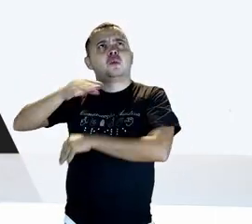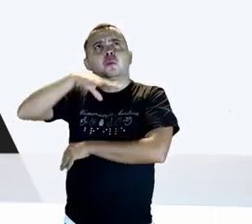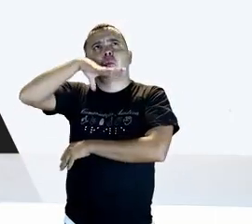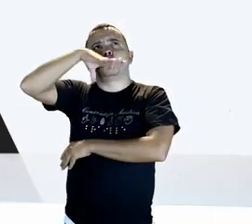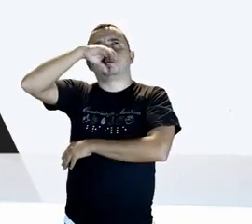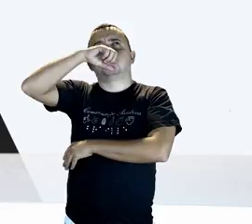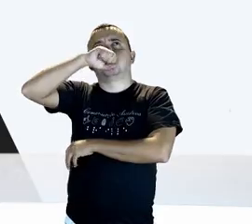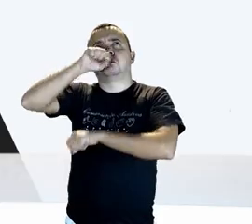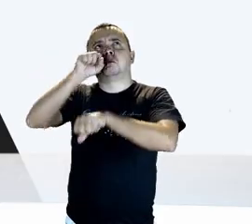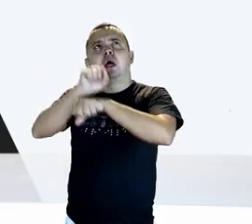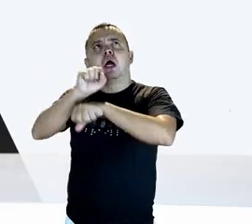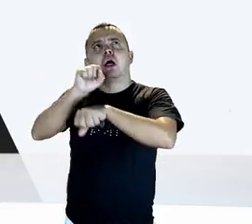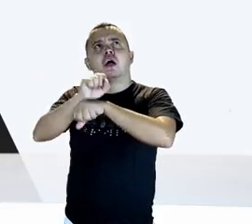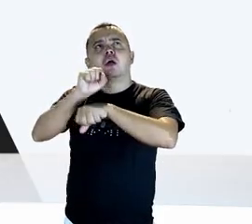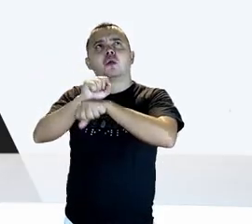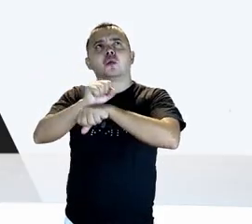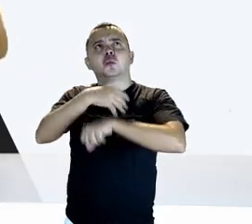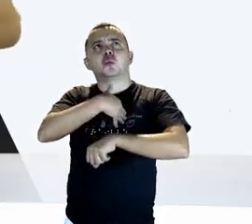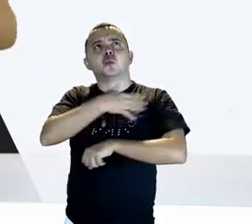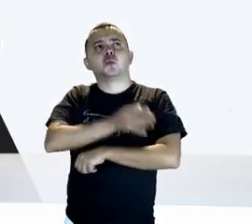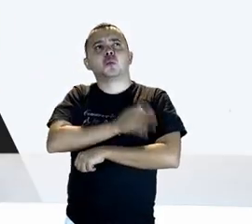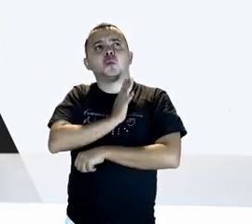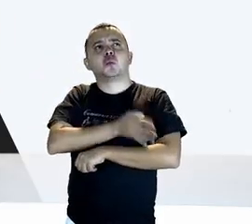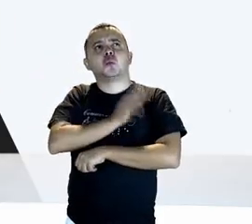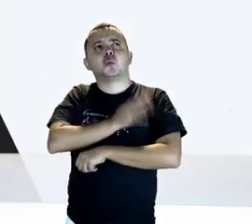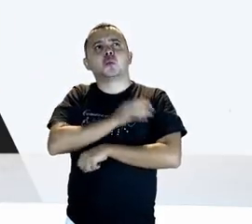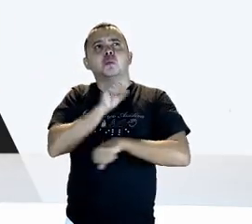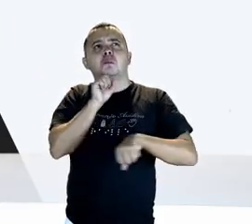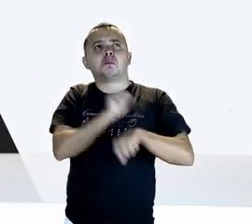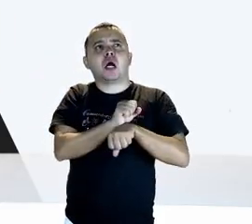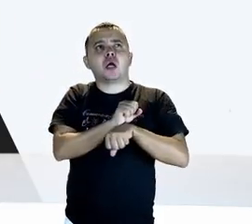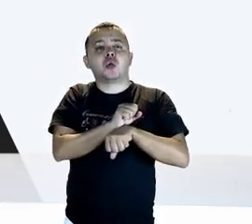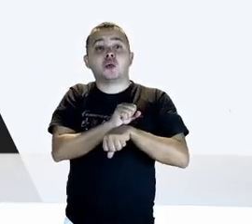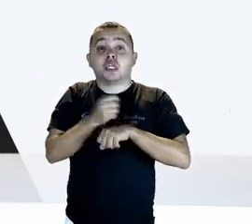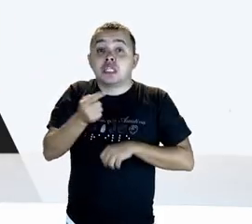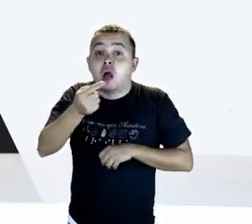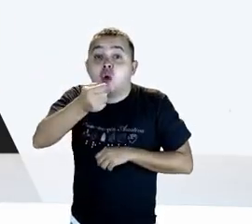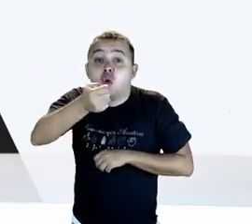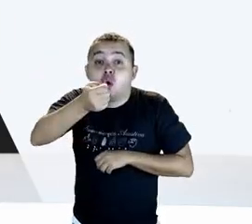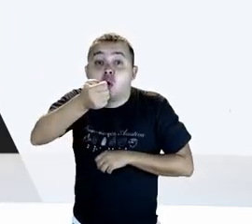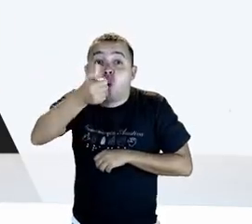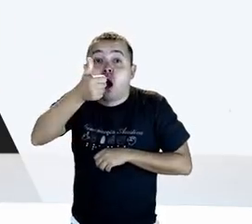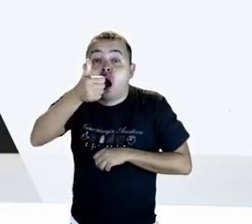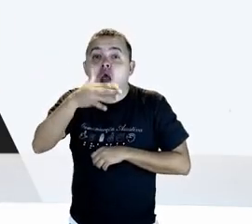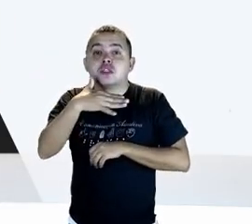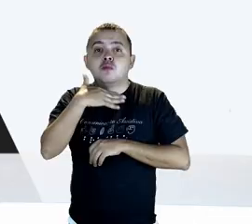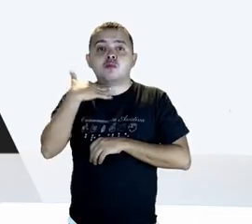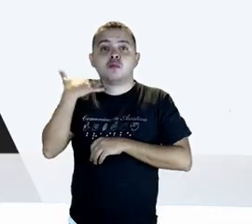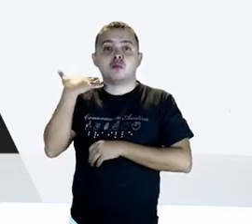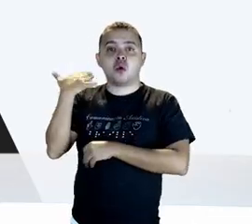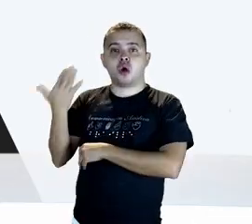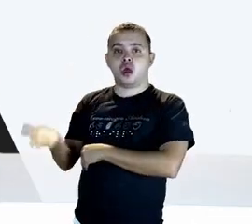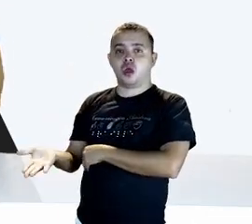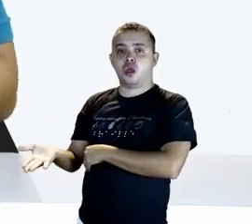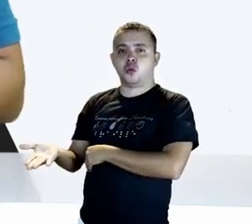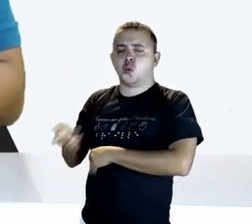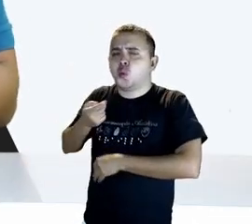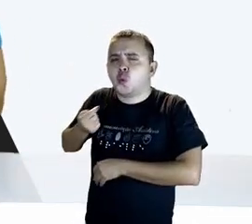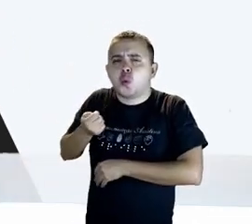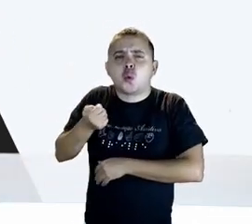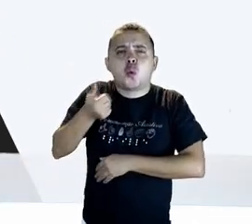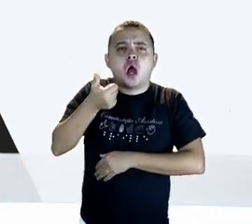eu interpreto como sendo a ausência das funções vitais, movimentos respiratórios e batimentos